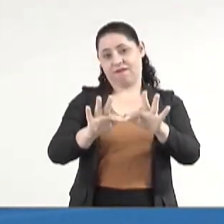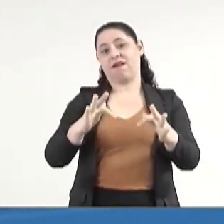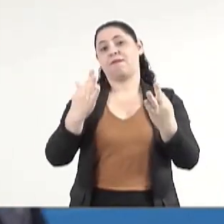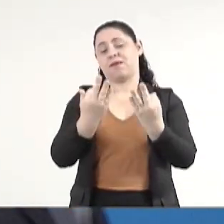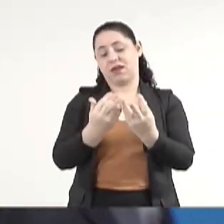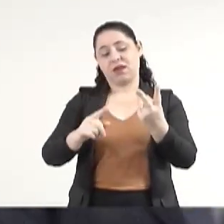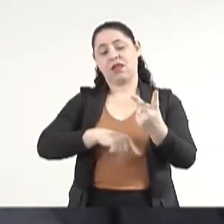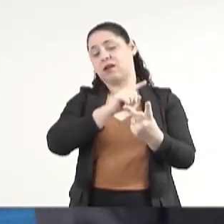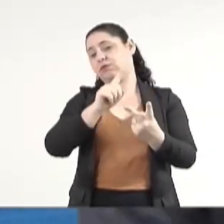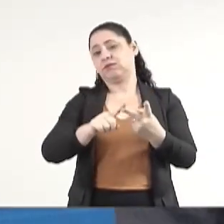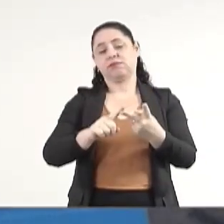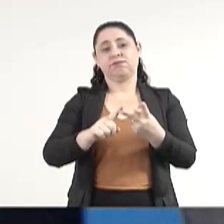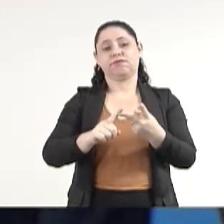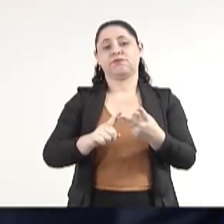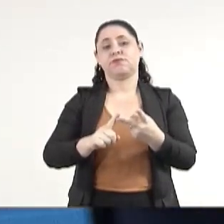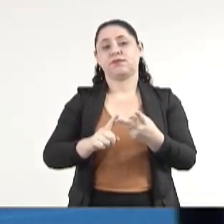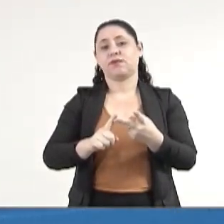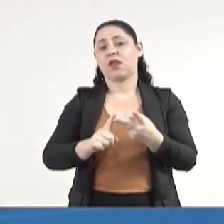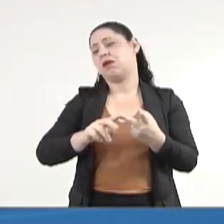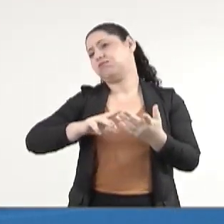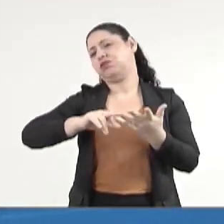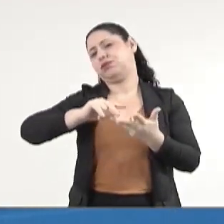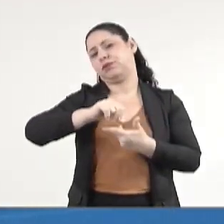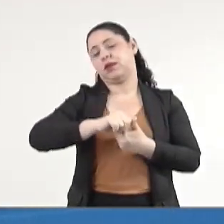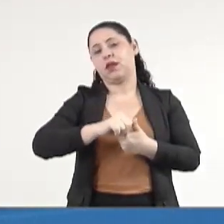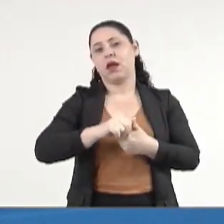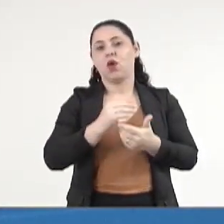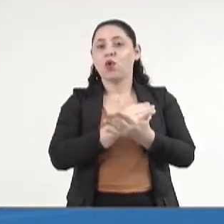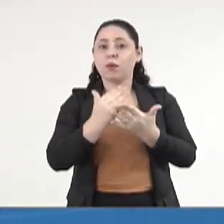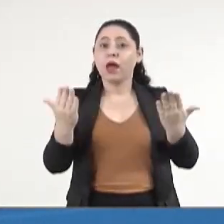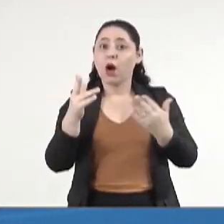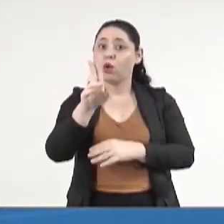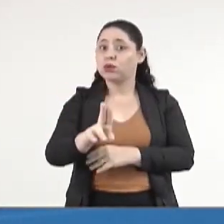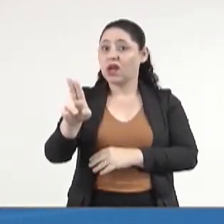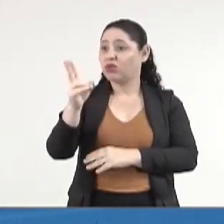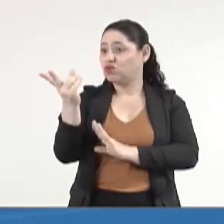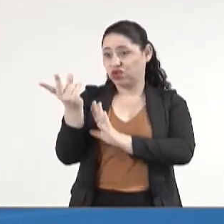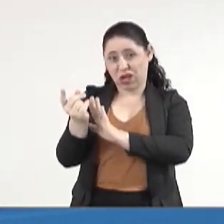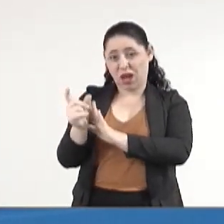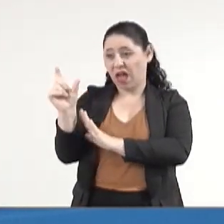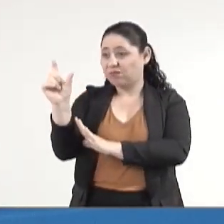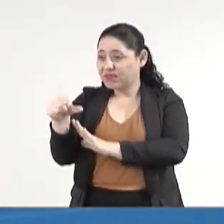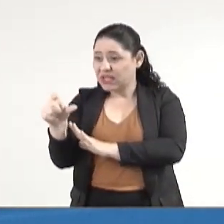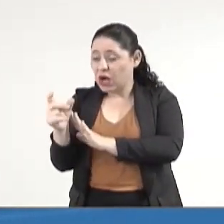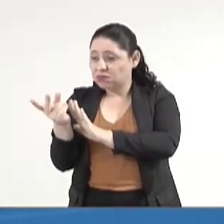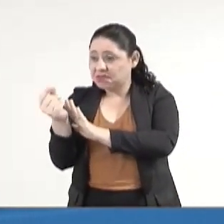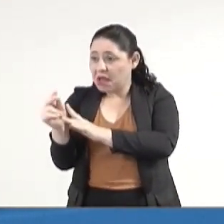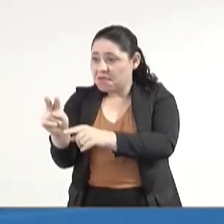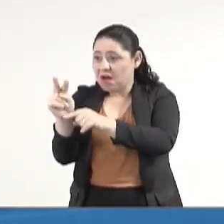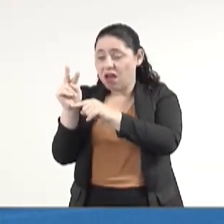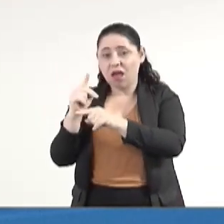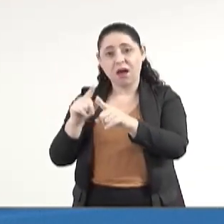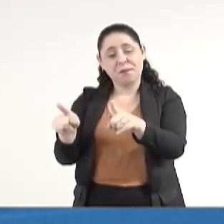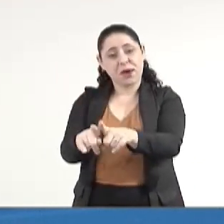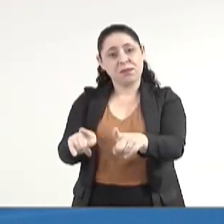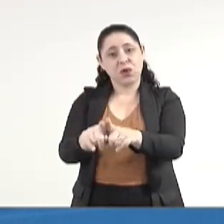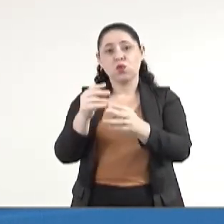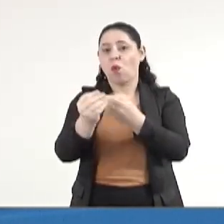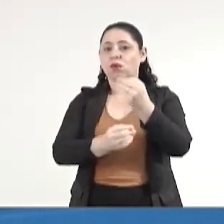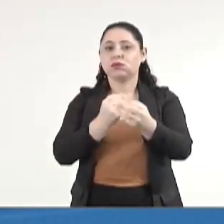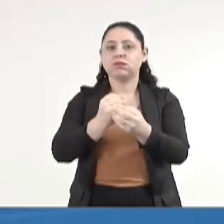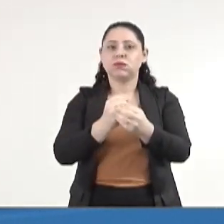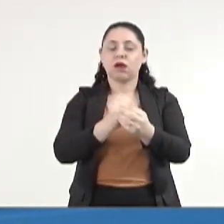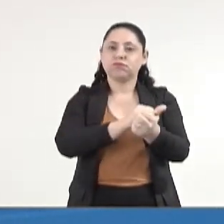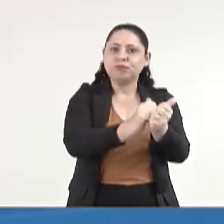programas sociais, Bolsa Família e etc., passaram a utilizar parte dos recursos